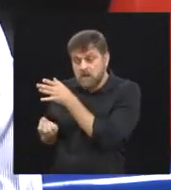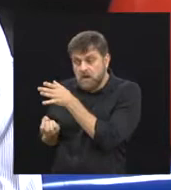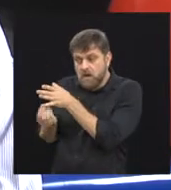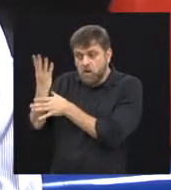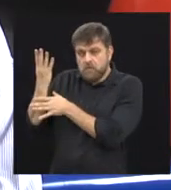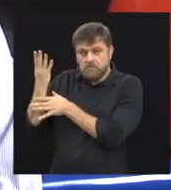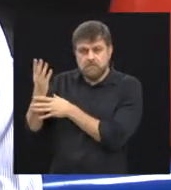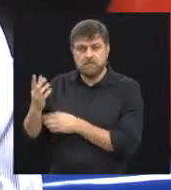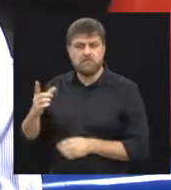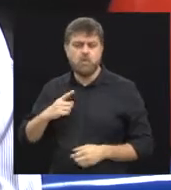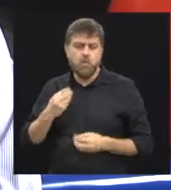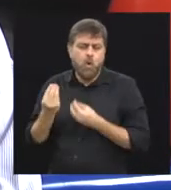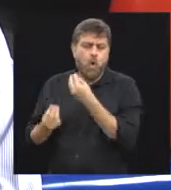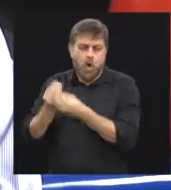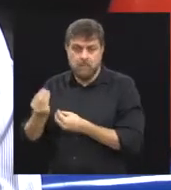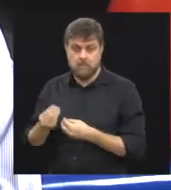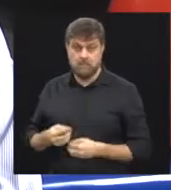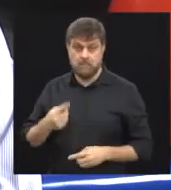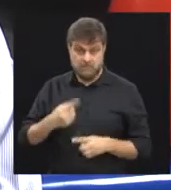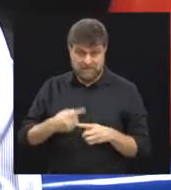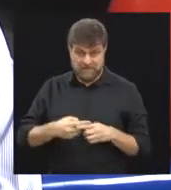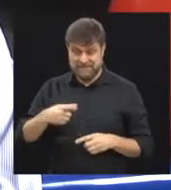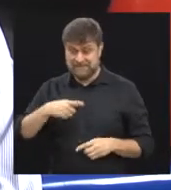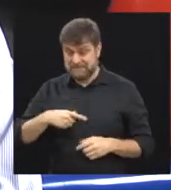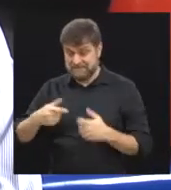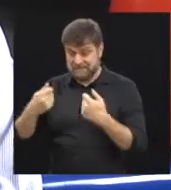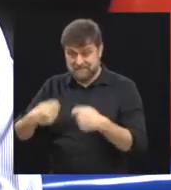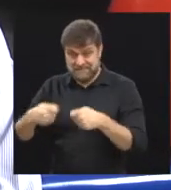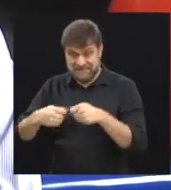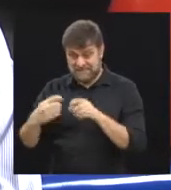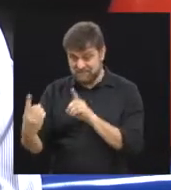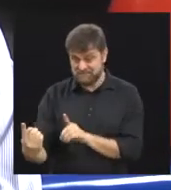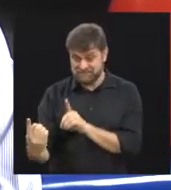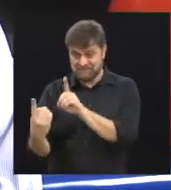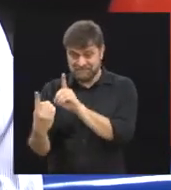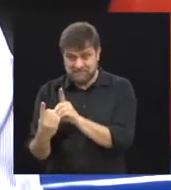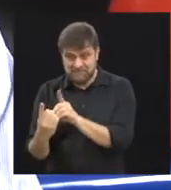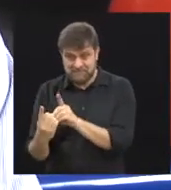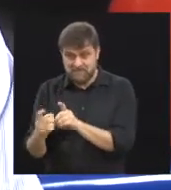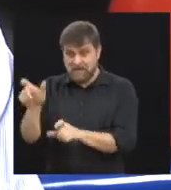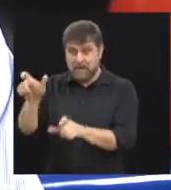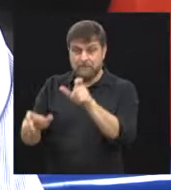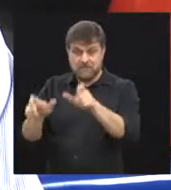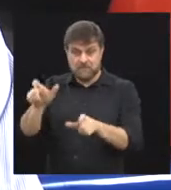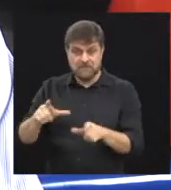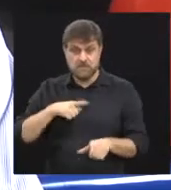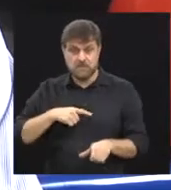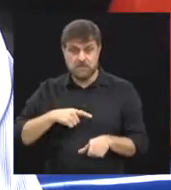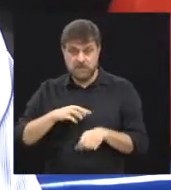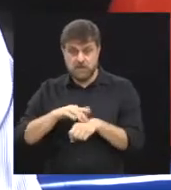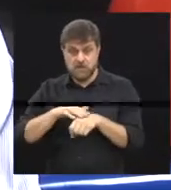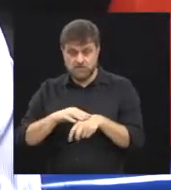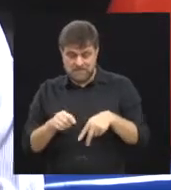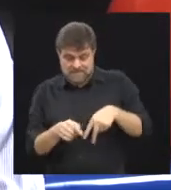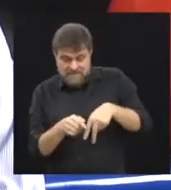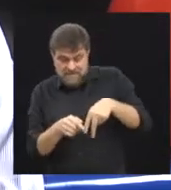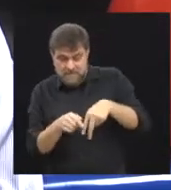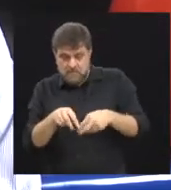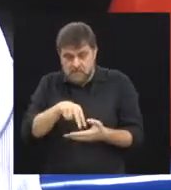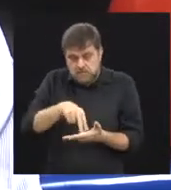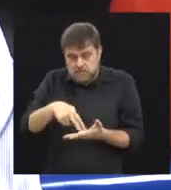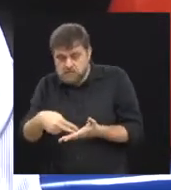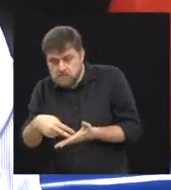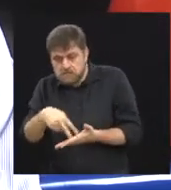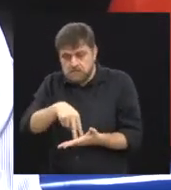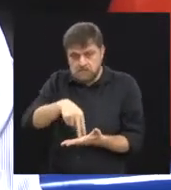fundação dela originou-se da necessidade de você atender portadores de poliomielite. Na verdade, o foco